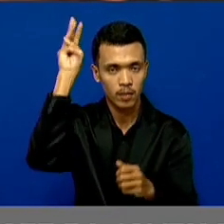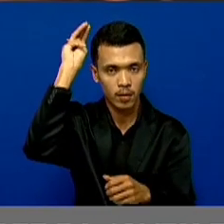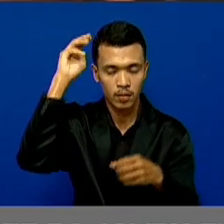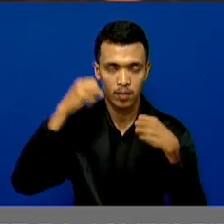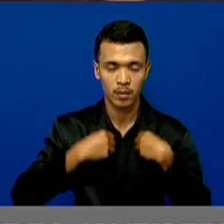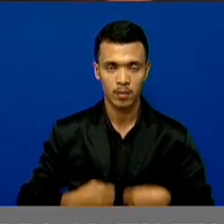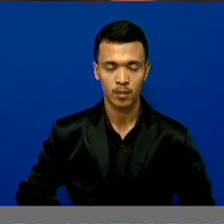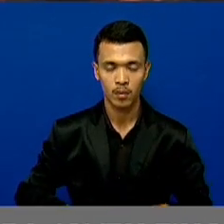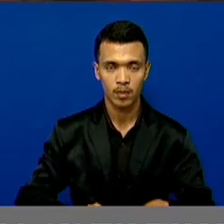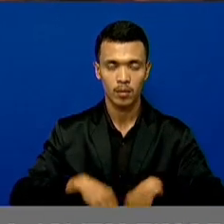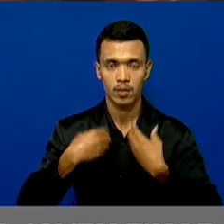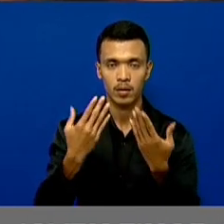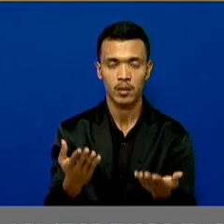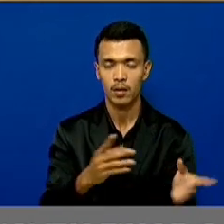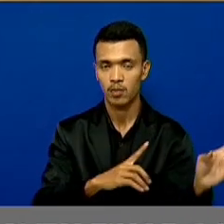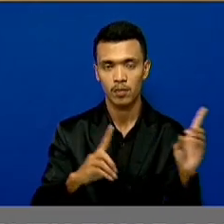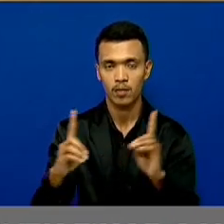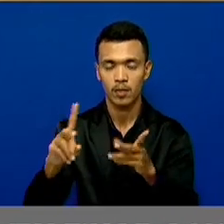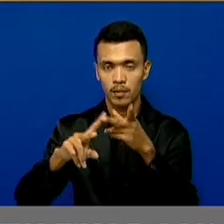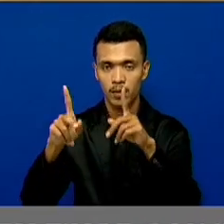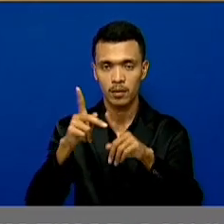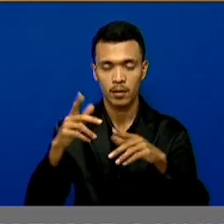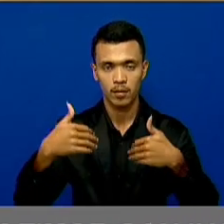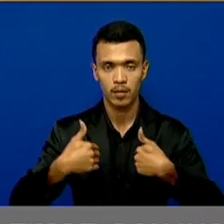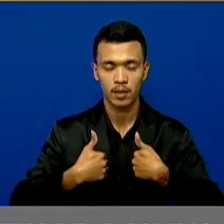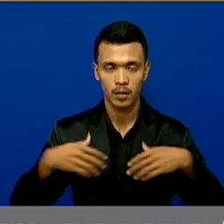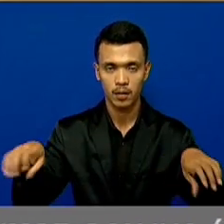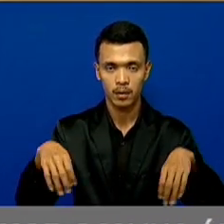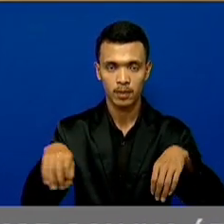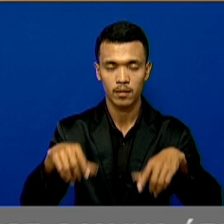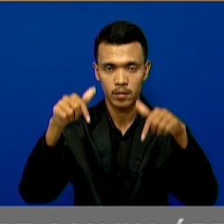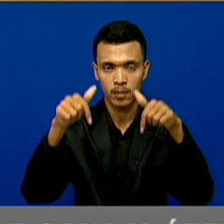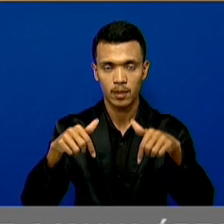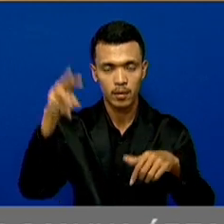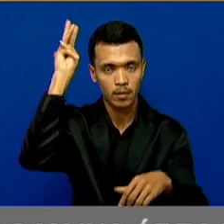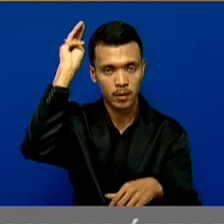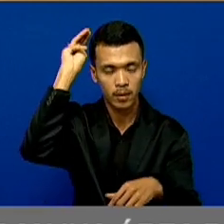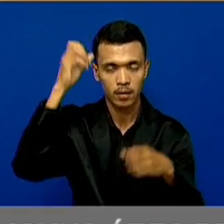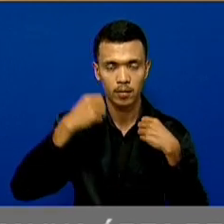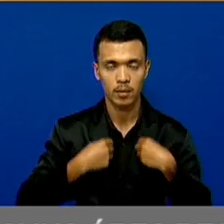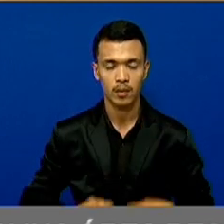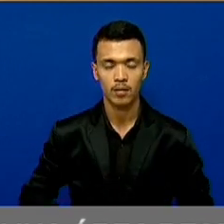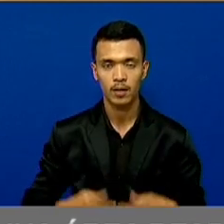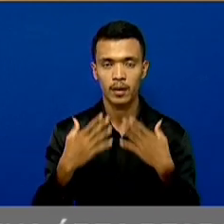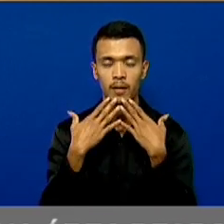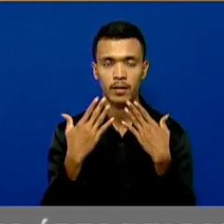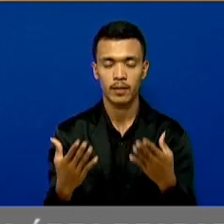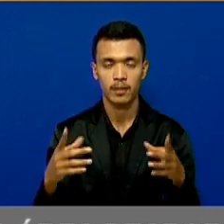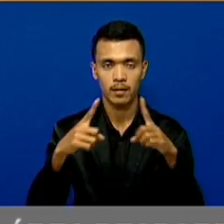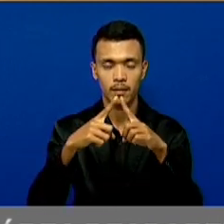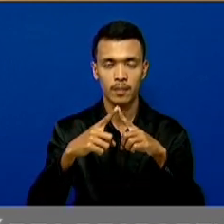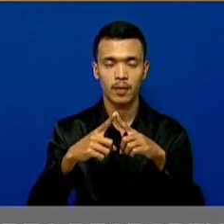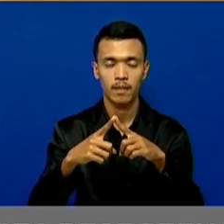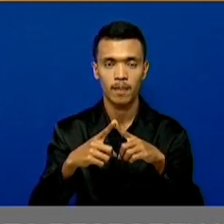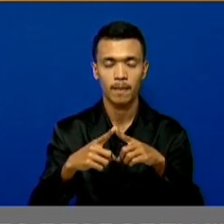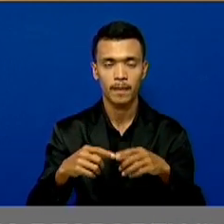cooperação balu e a setor refere. E o Ministério da Saúde, na beca, agradecemos com o apoio da área de saúde, na